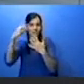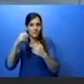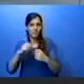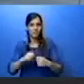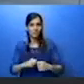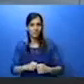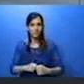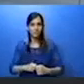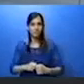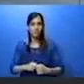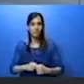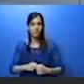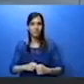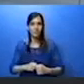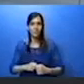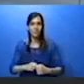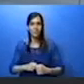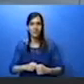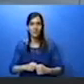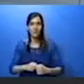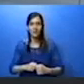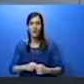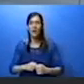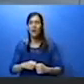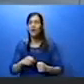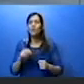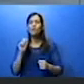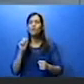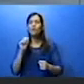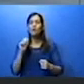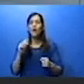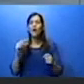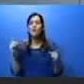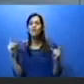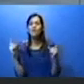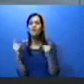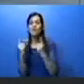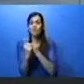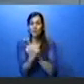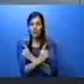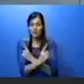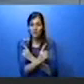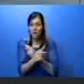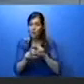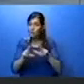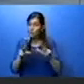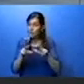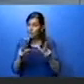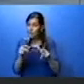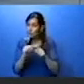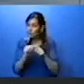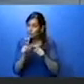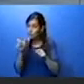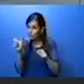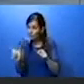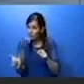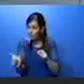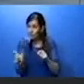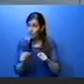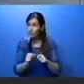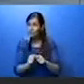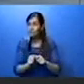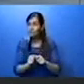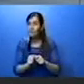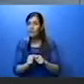Operações inversas é a operação contrária a uma realizada. Em outras palavras, como eu já falei, é